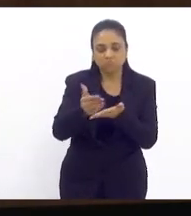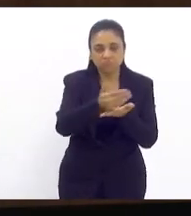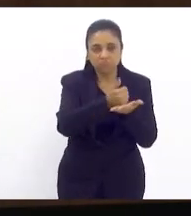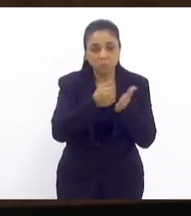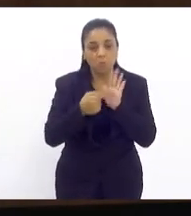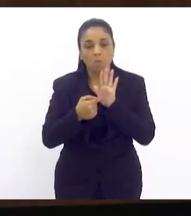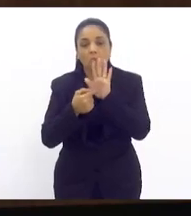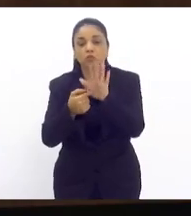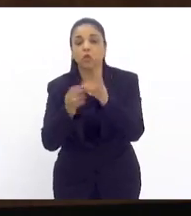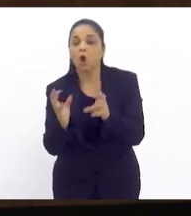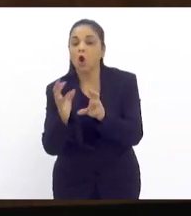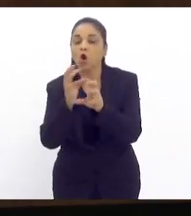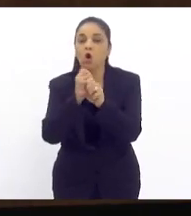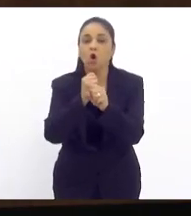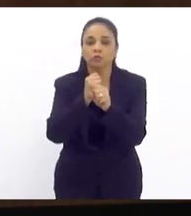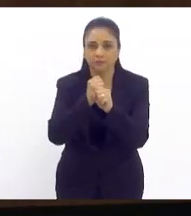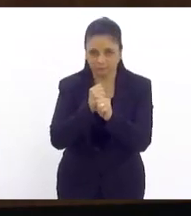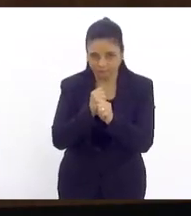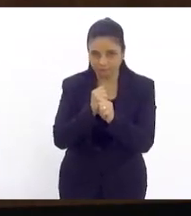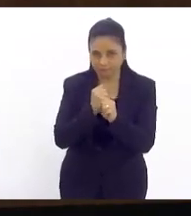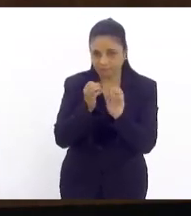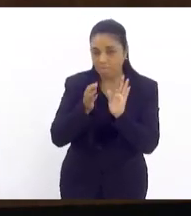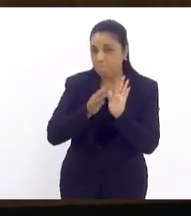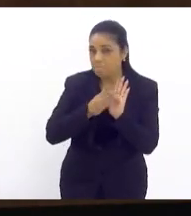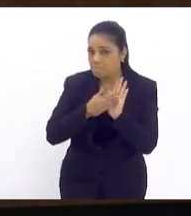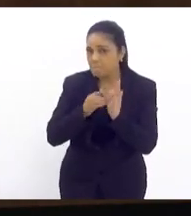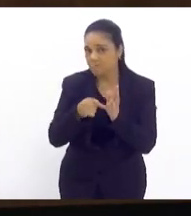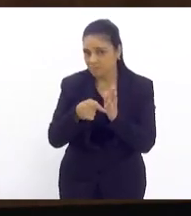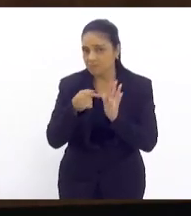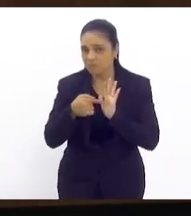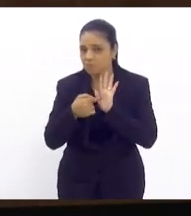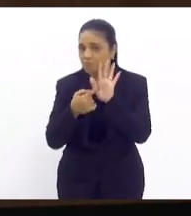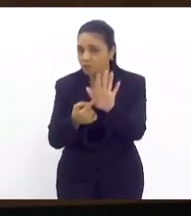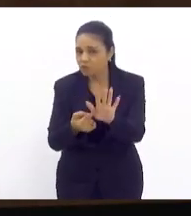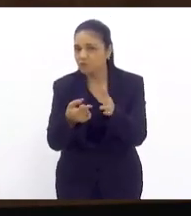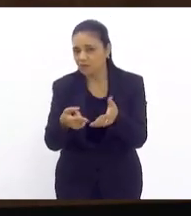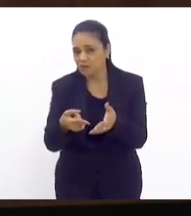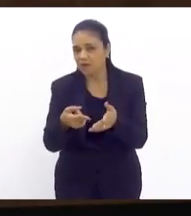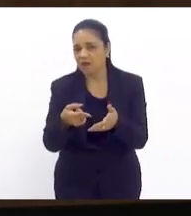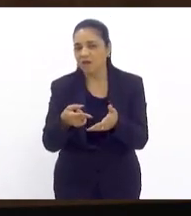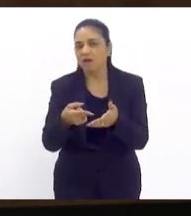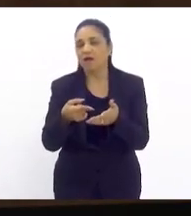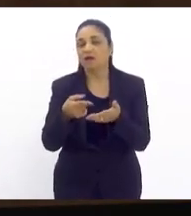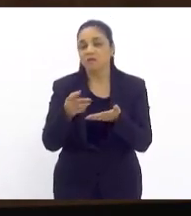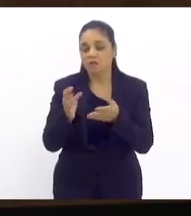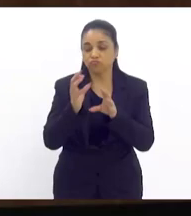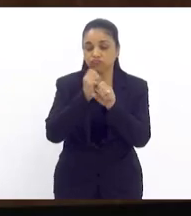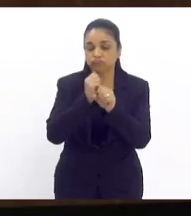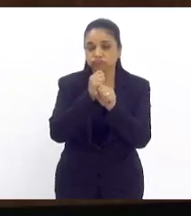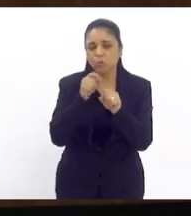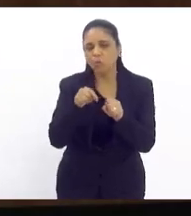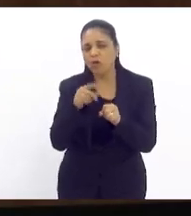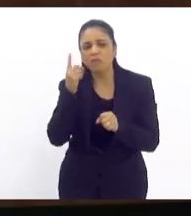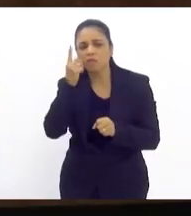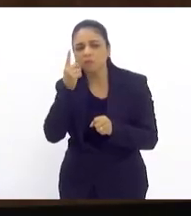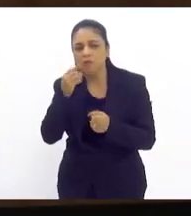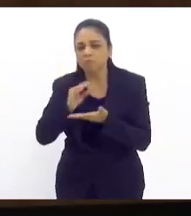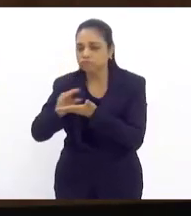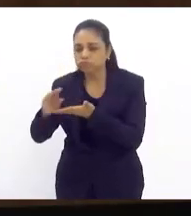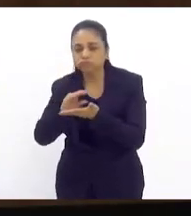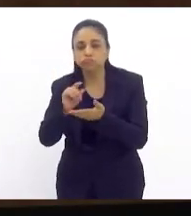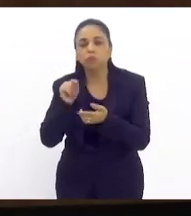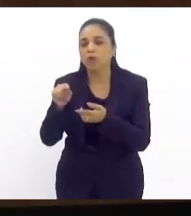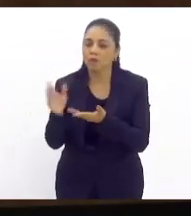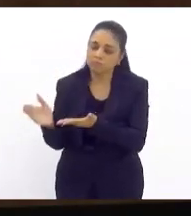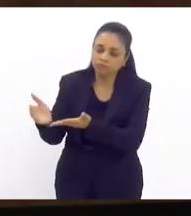venha a tá disponível para a gente para que ela também tenha uma uma prestação de contas do que o deputado tá fazendo para onde está indo de Fato